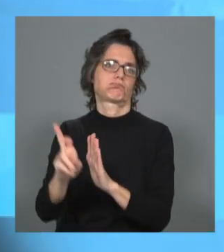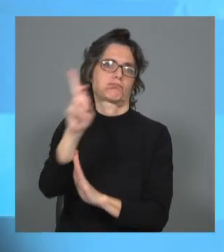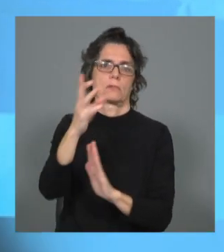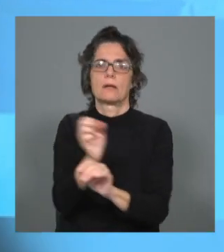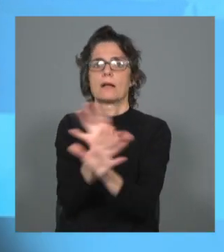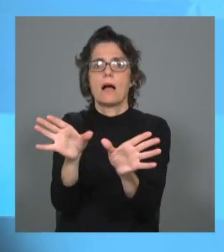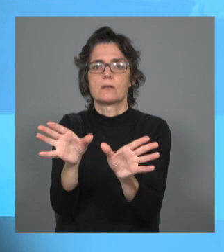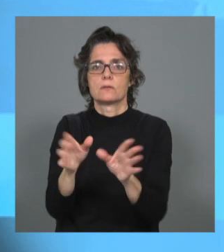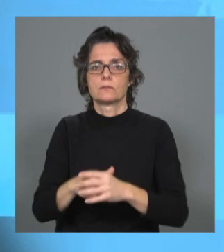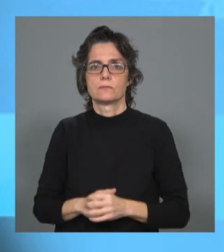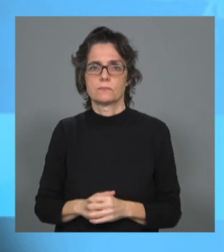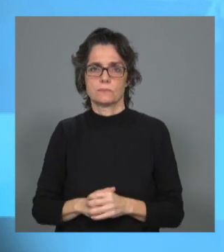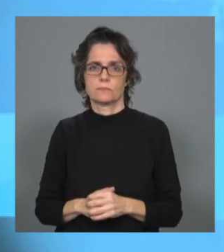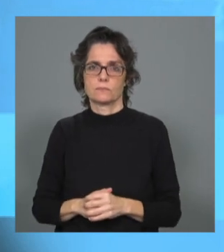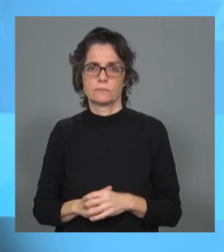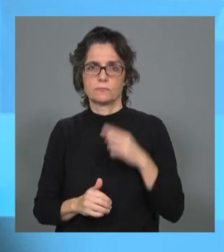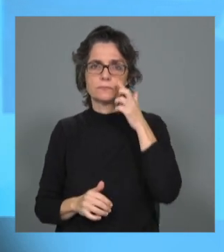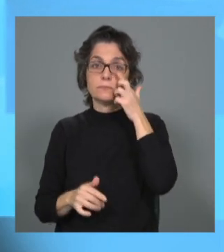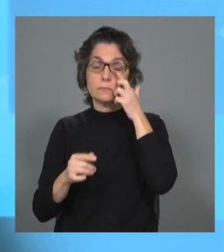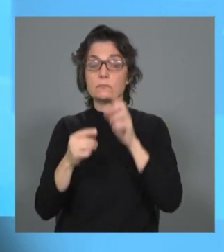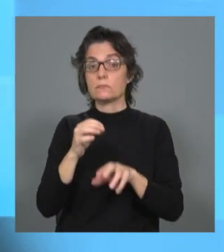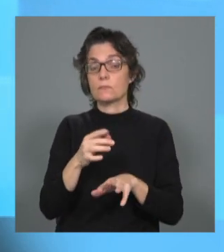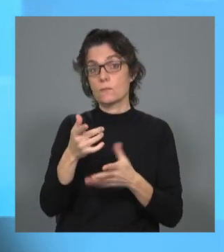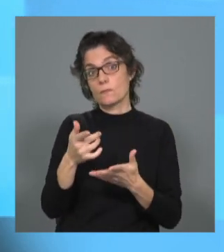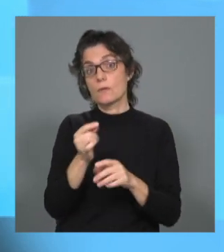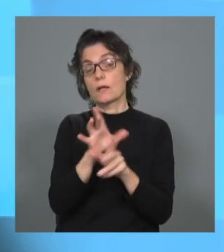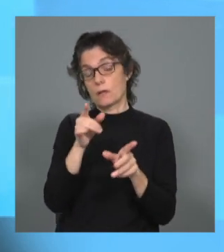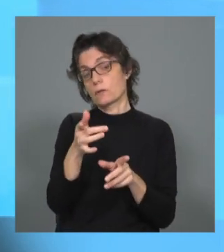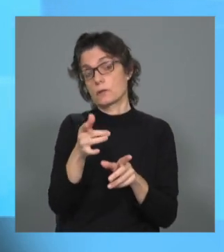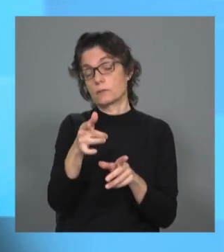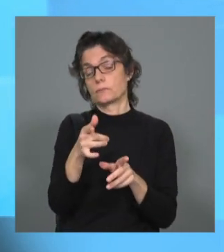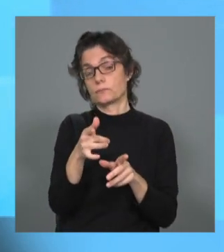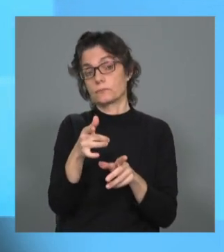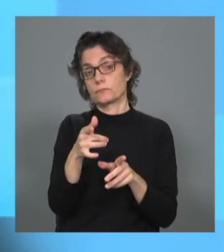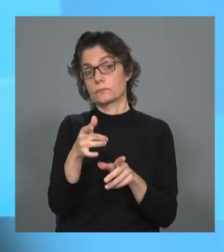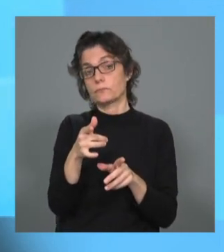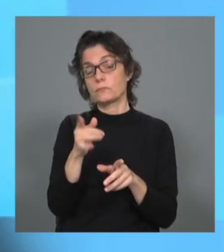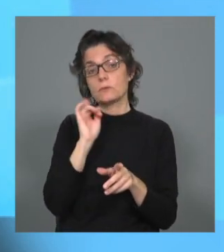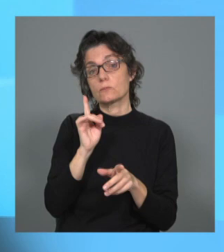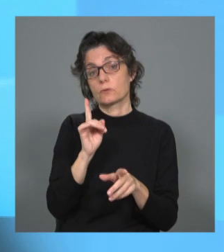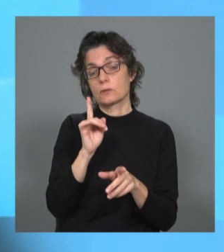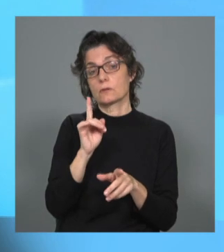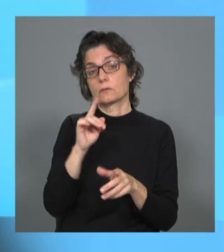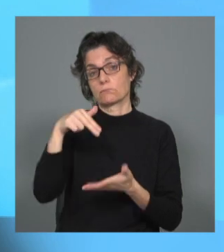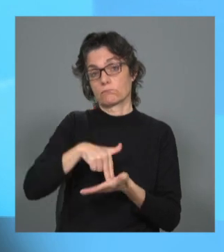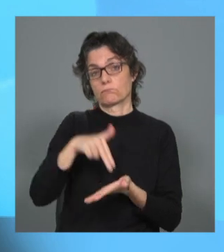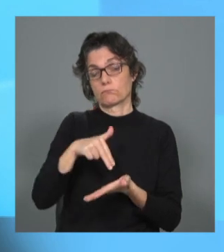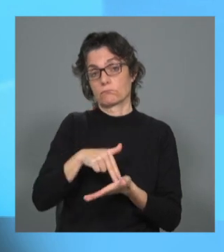aconteça, seria um fator também diferenciador a presença dos cristãos na